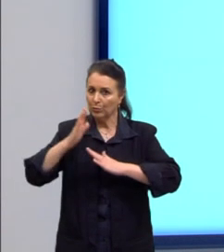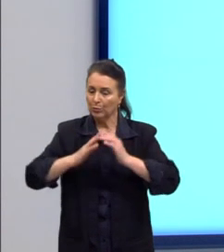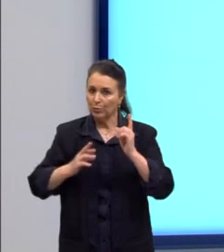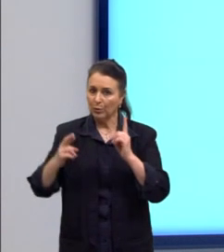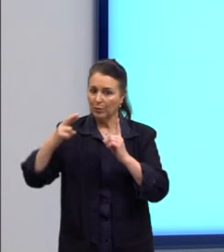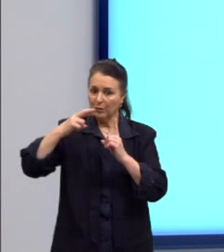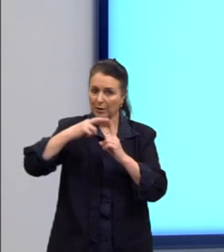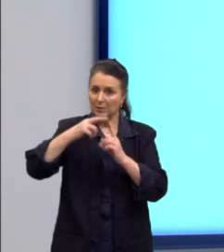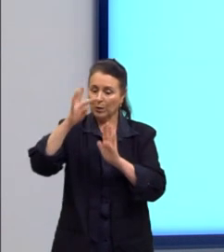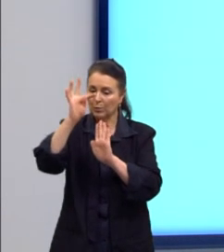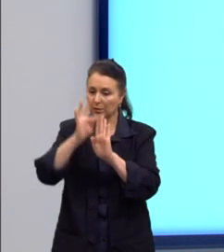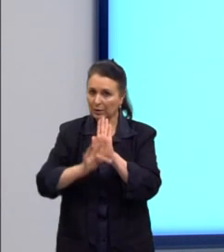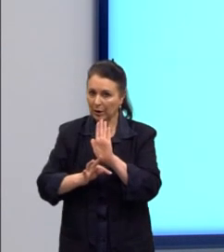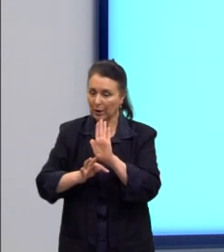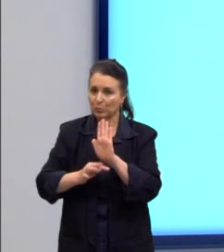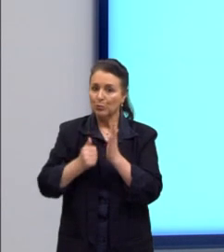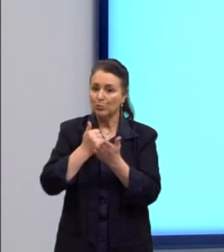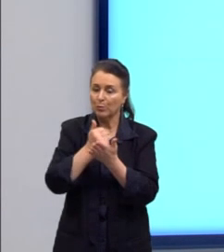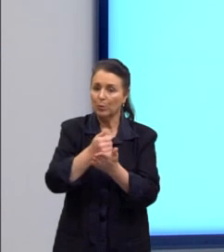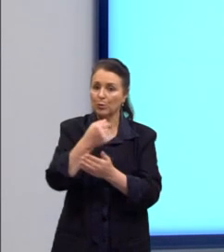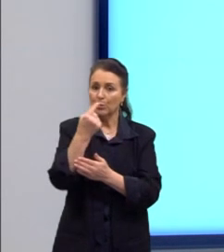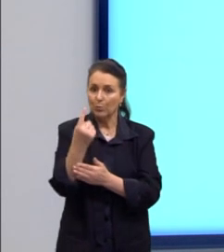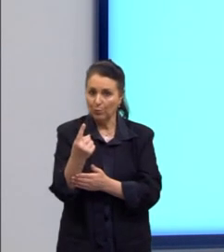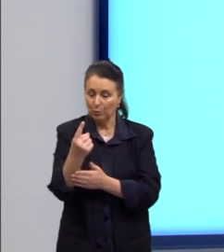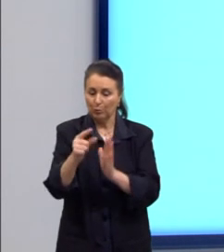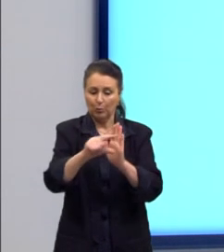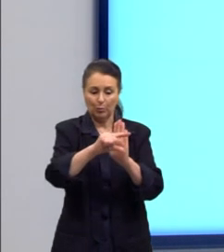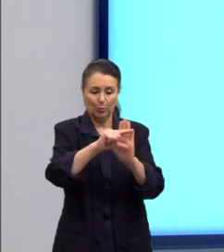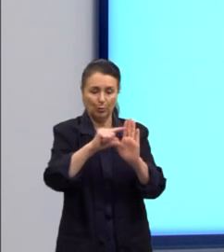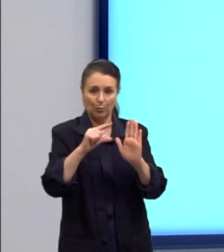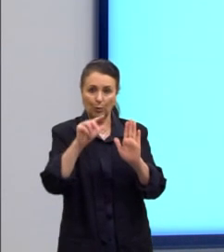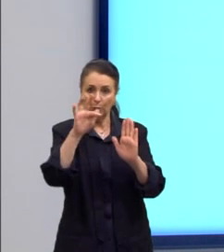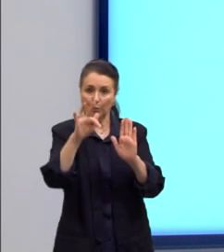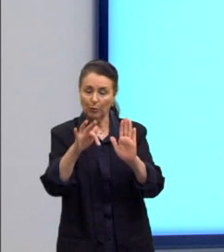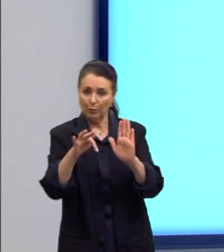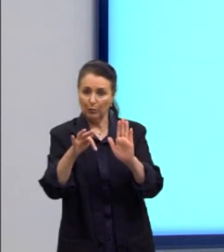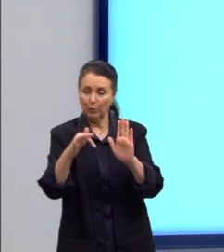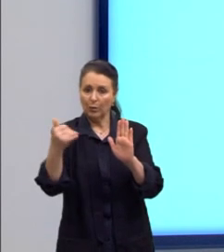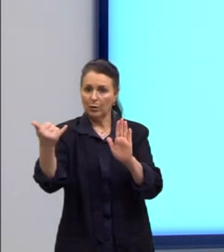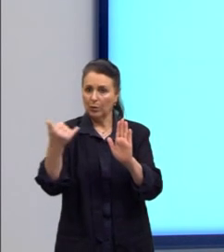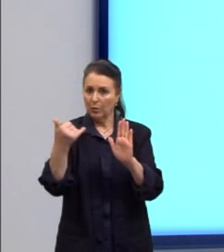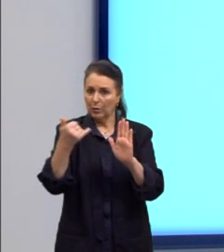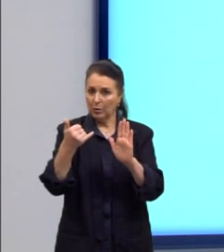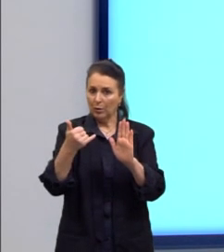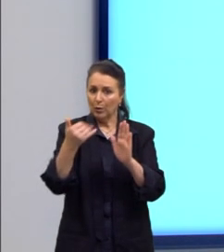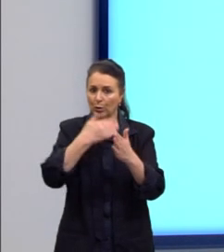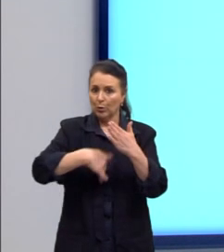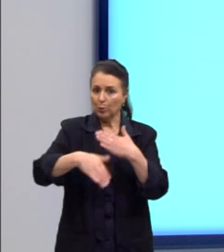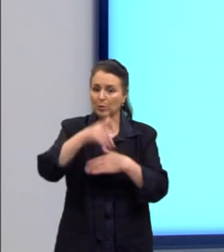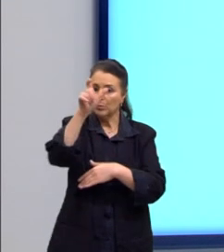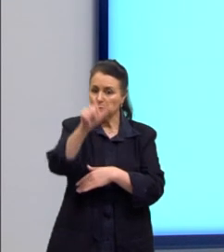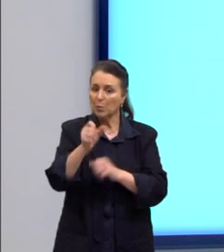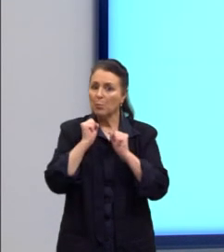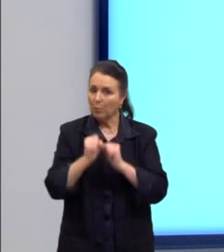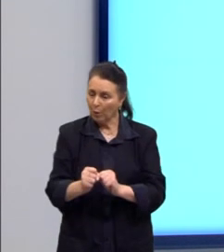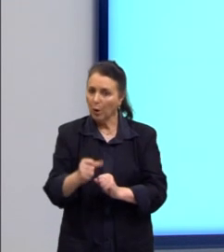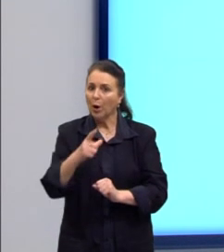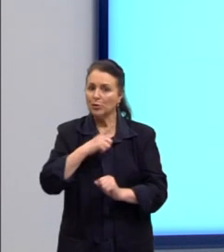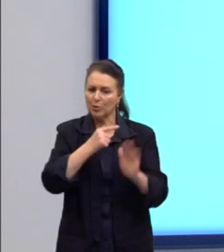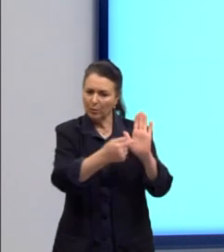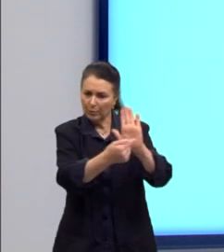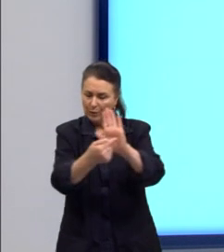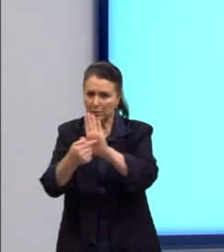ao texto de apoio 1 que encerra o parágrafo com a informação de que todas as pessoas podem apresentar sinais de Sofrimento